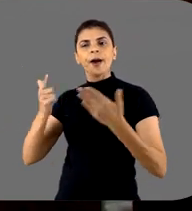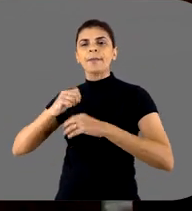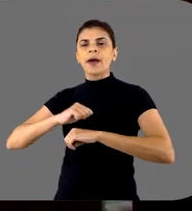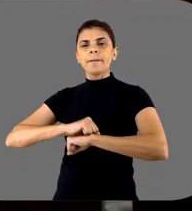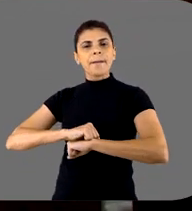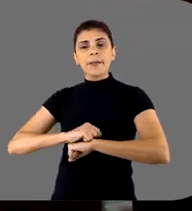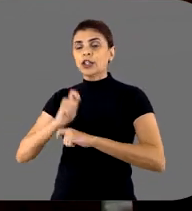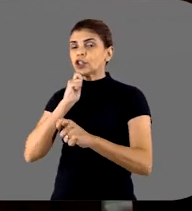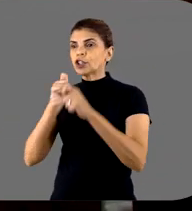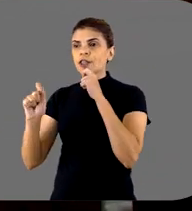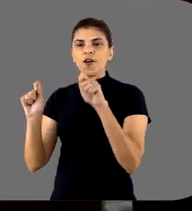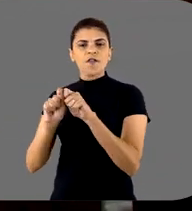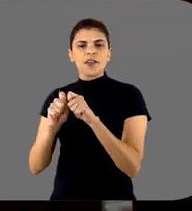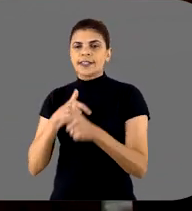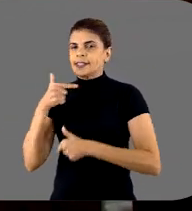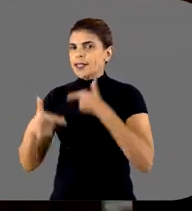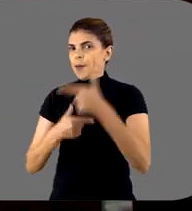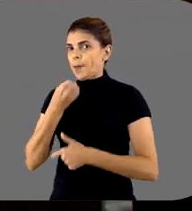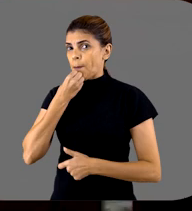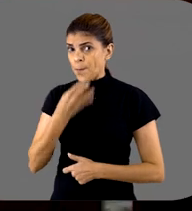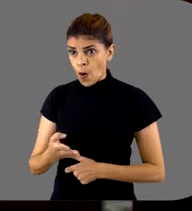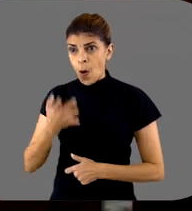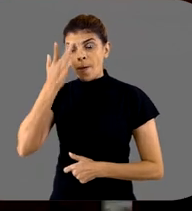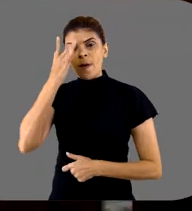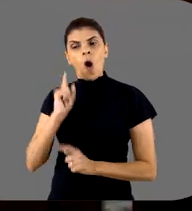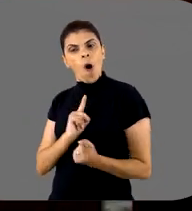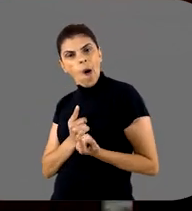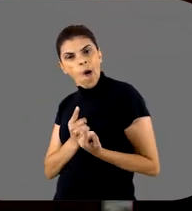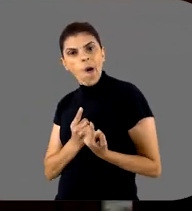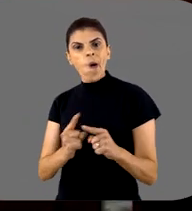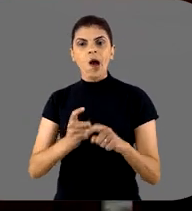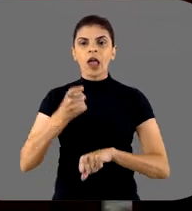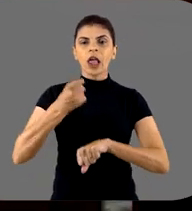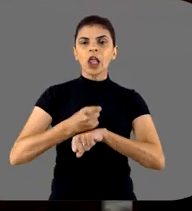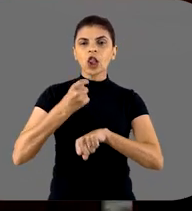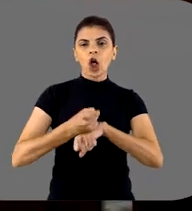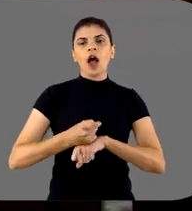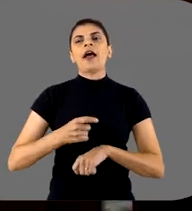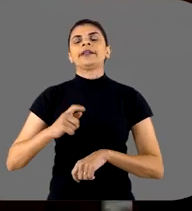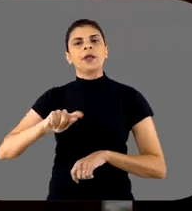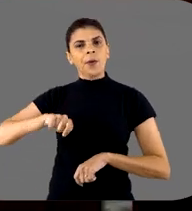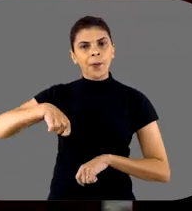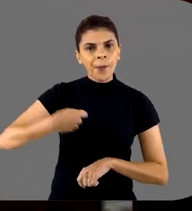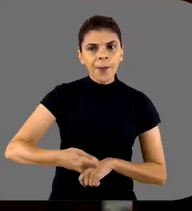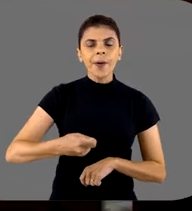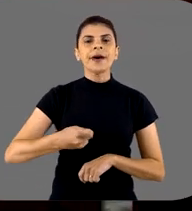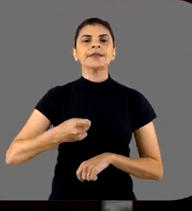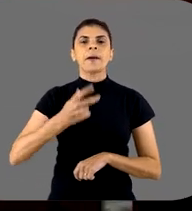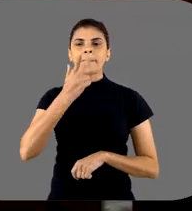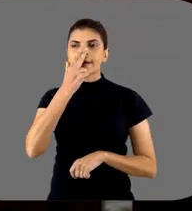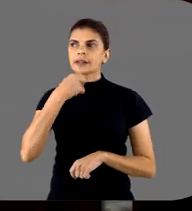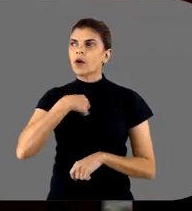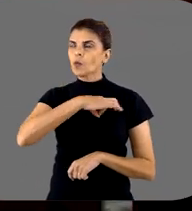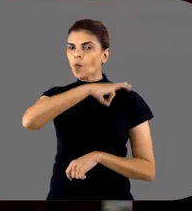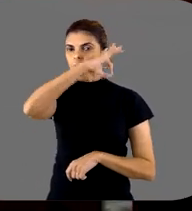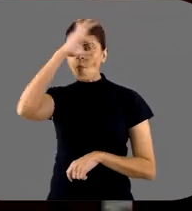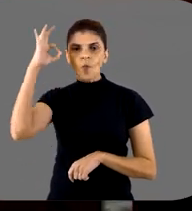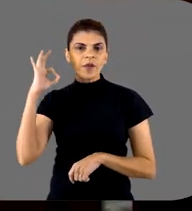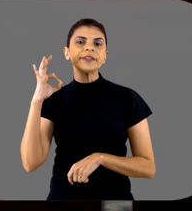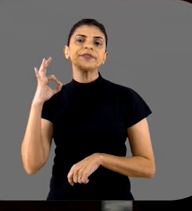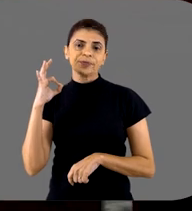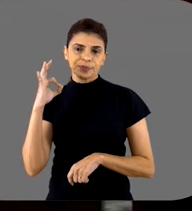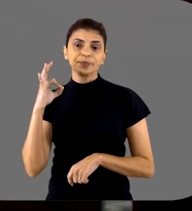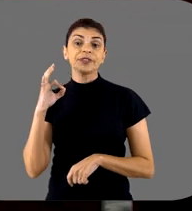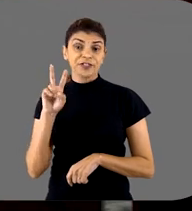Seriam jornalistas que não estariam fazendo um bom trabalho, seria o público que, por ser ignorante demais, cai mais facilmente vítima de